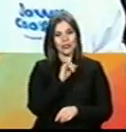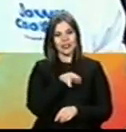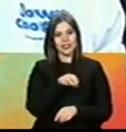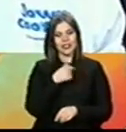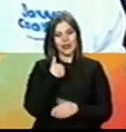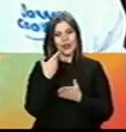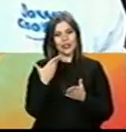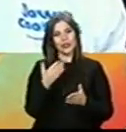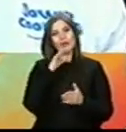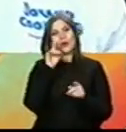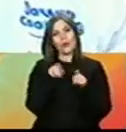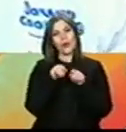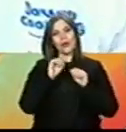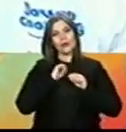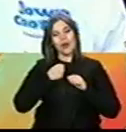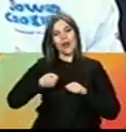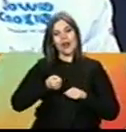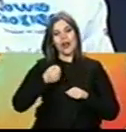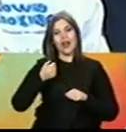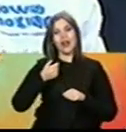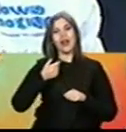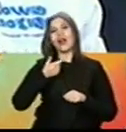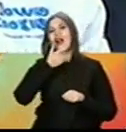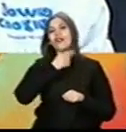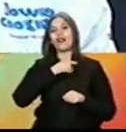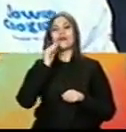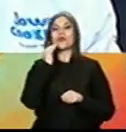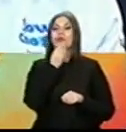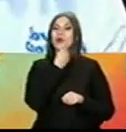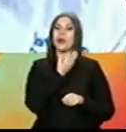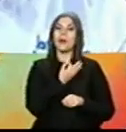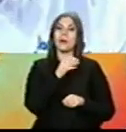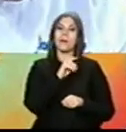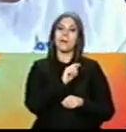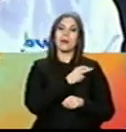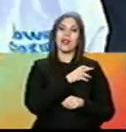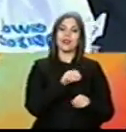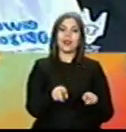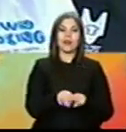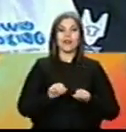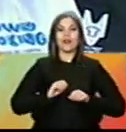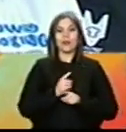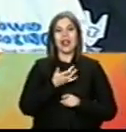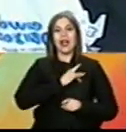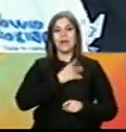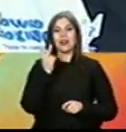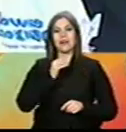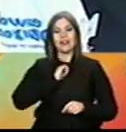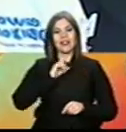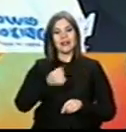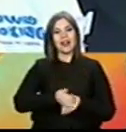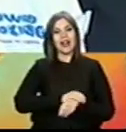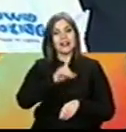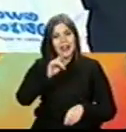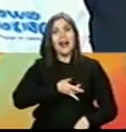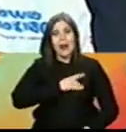tirar cafés. Sim, senhora. O meu irmão chama-se Pedro, também quero mandar um beijo ao Pedro, porque ele é o amor da minha vida e o maior carinho. Também é o